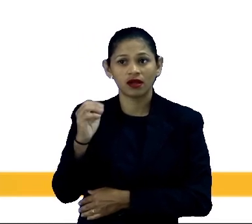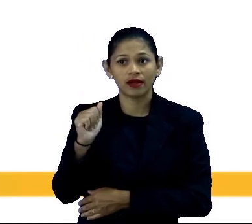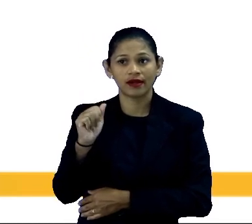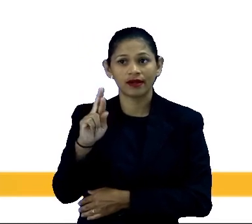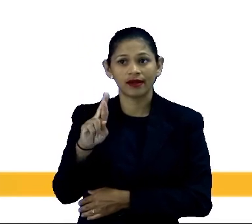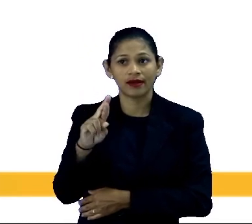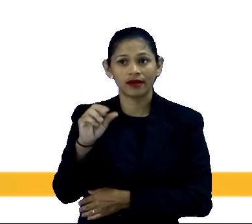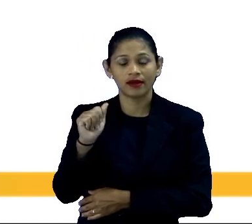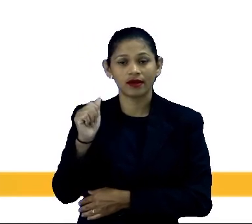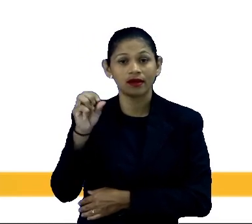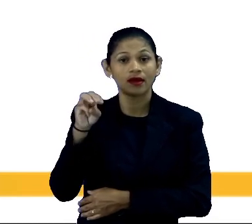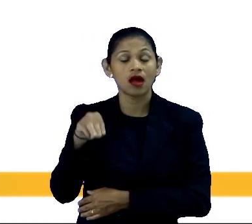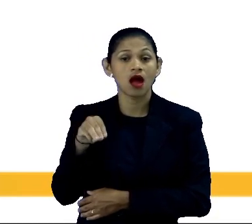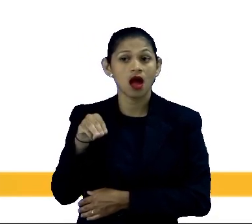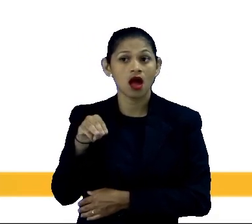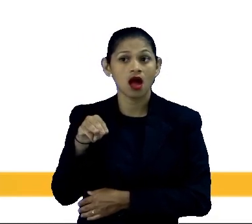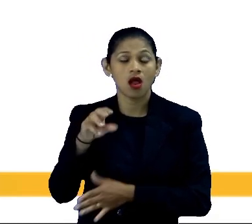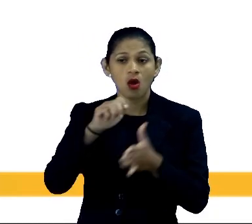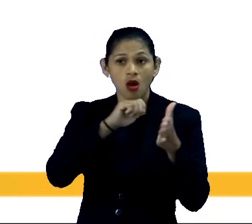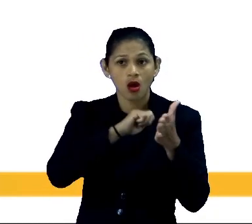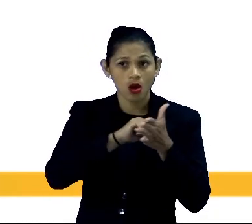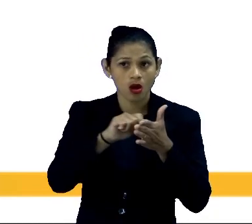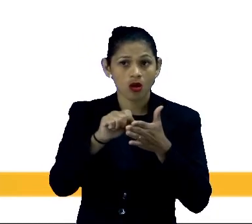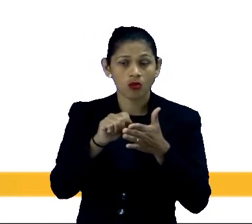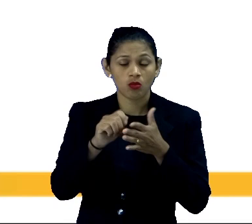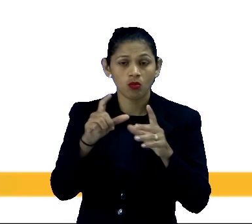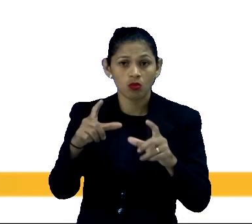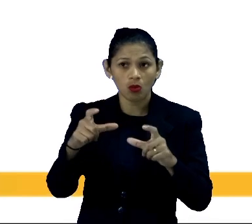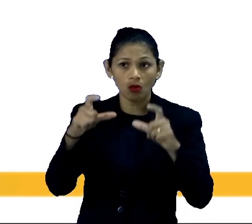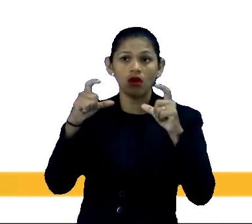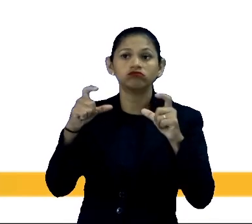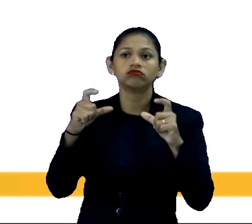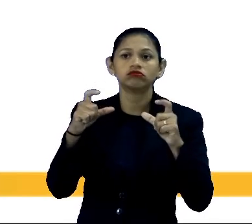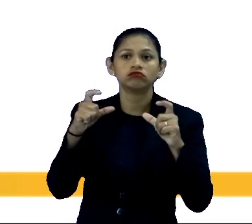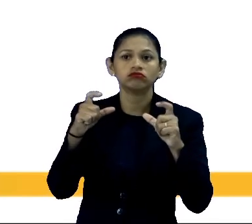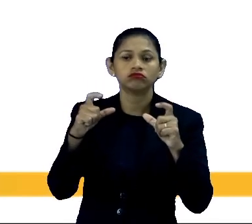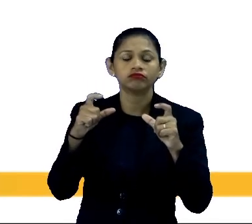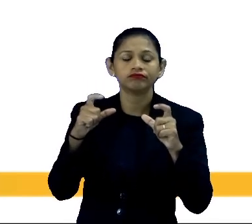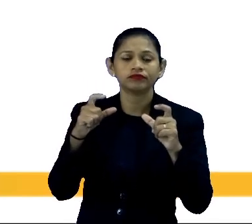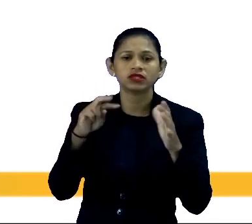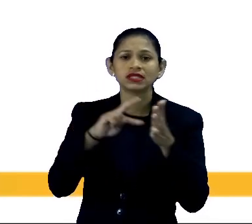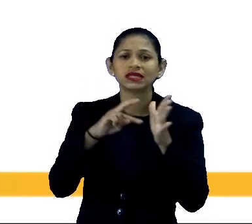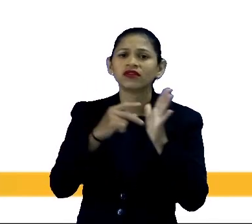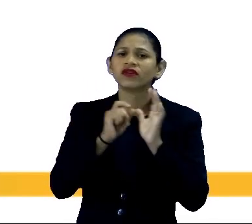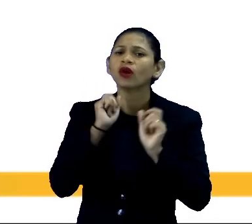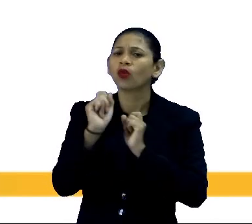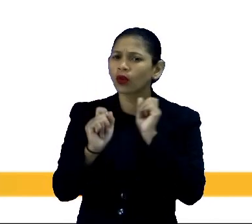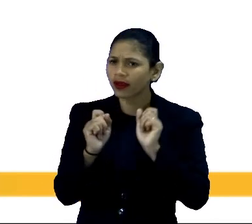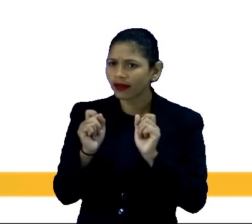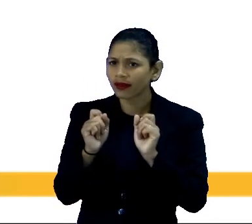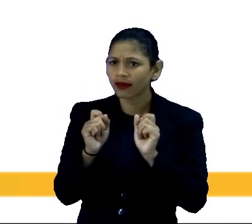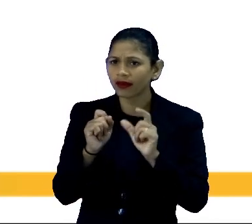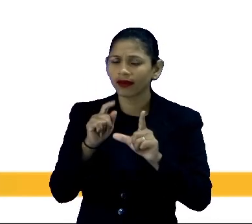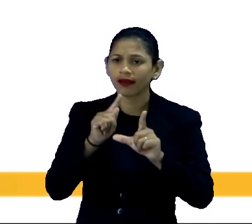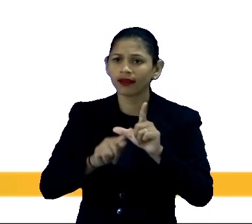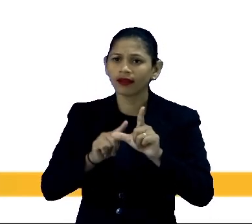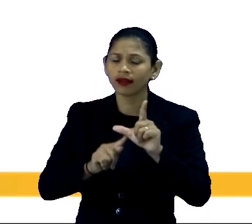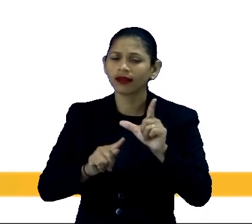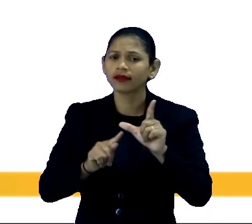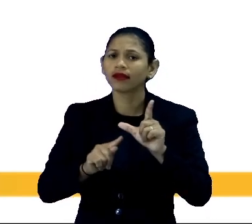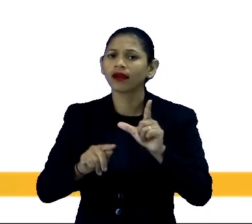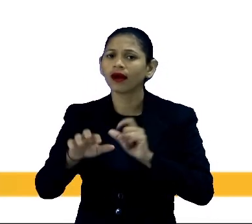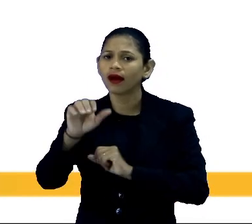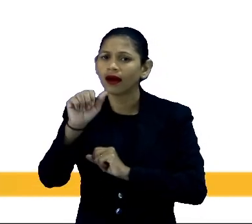mesmo sentido de... Olha só a palavra em destaque. Fartaram. Quer dizer o quê? Letra A, preocuparam. B,